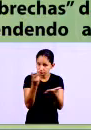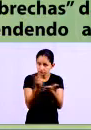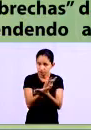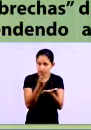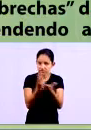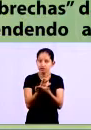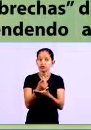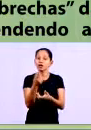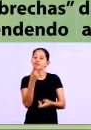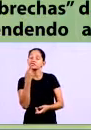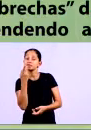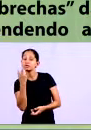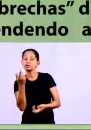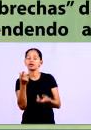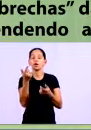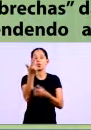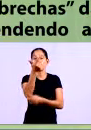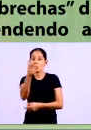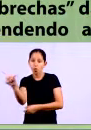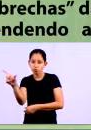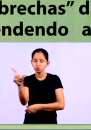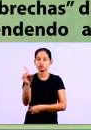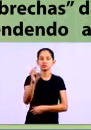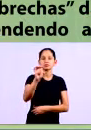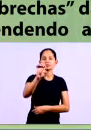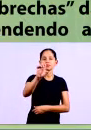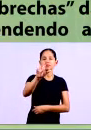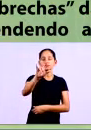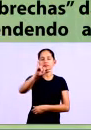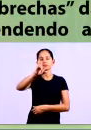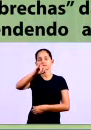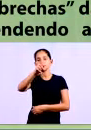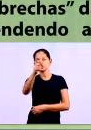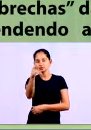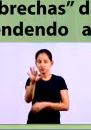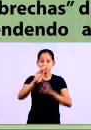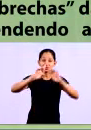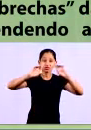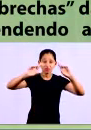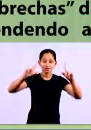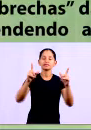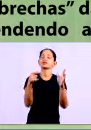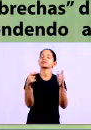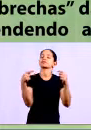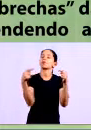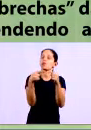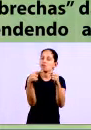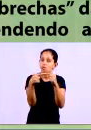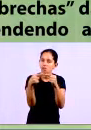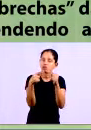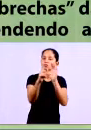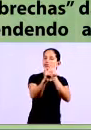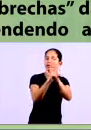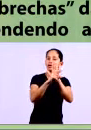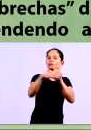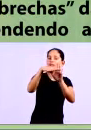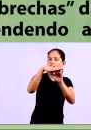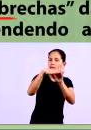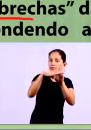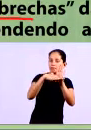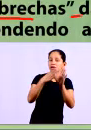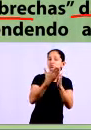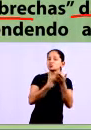chamado. Elisão, agora é o contrário, ó, ato ilícito, de acordo com a lei. Utilizar